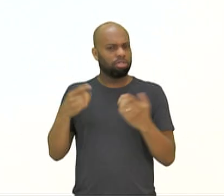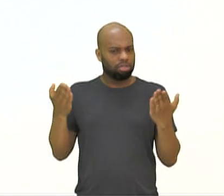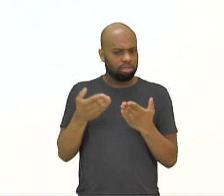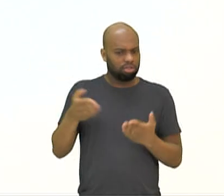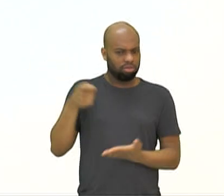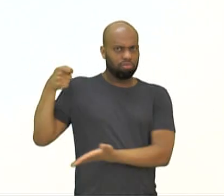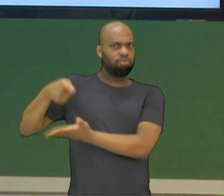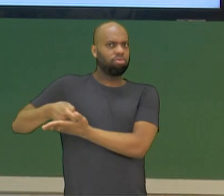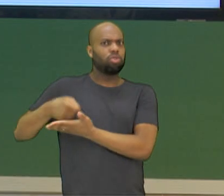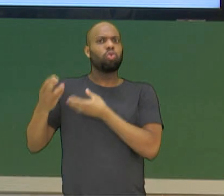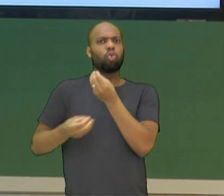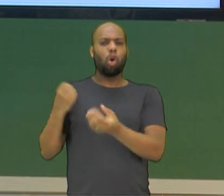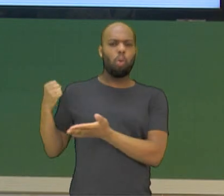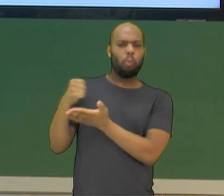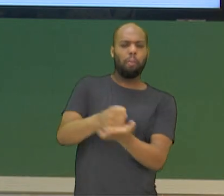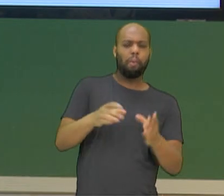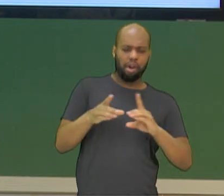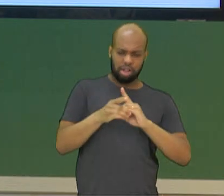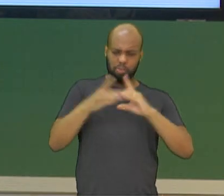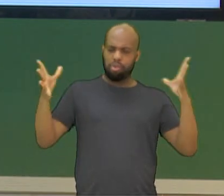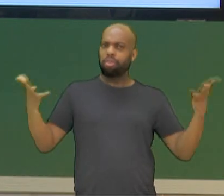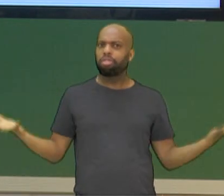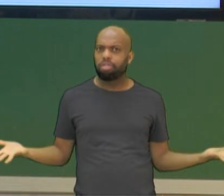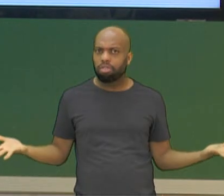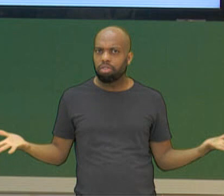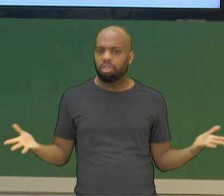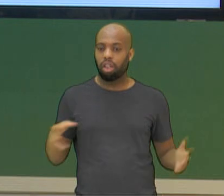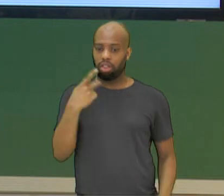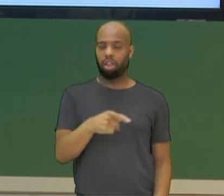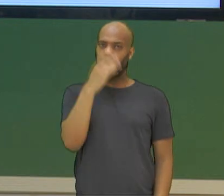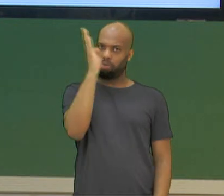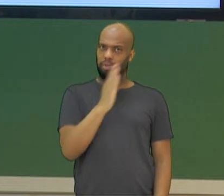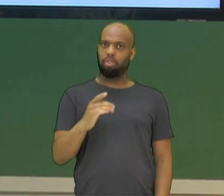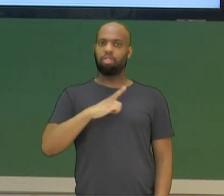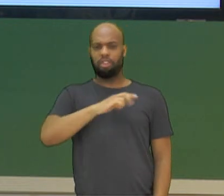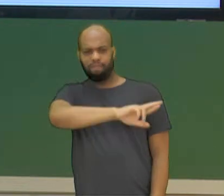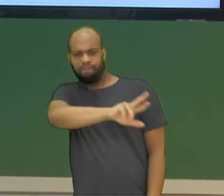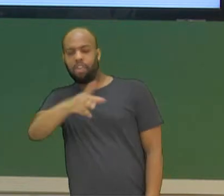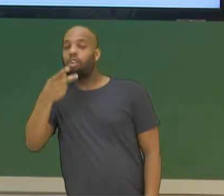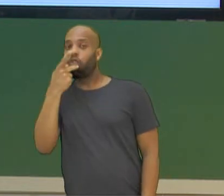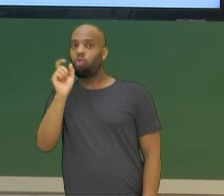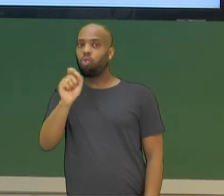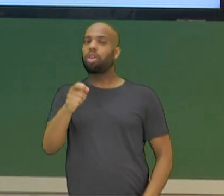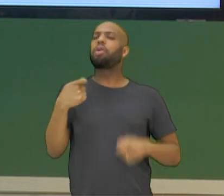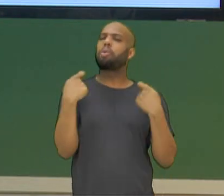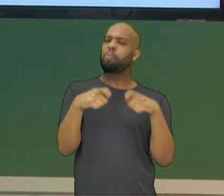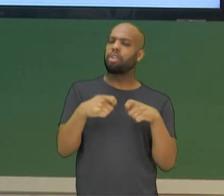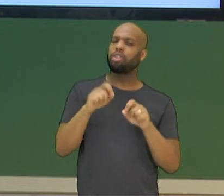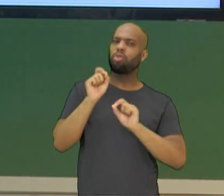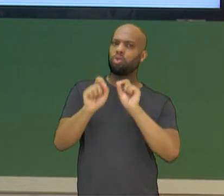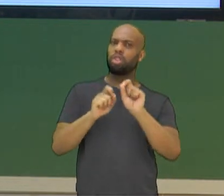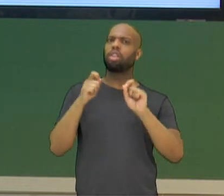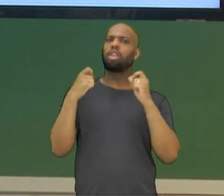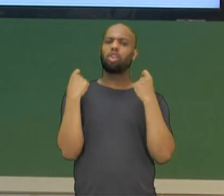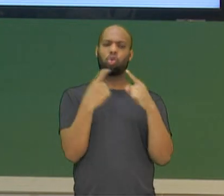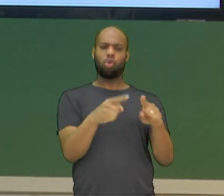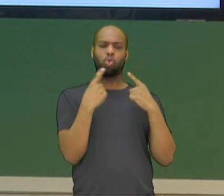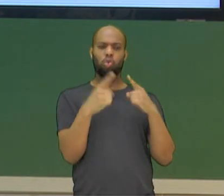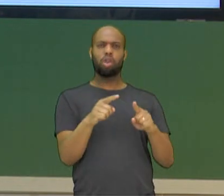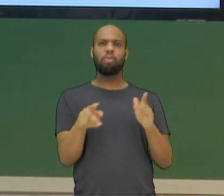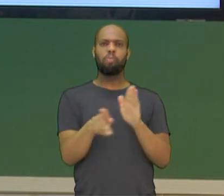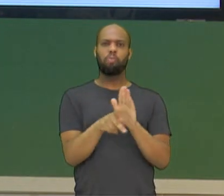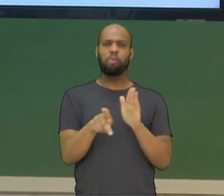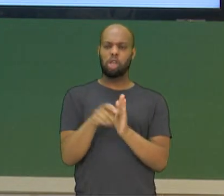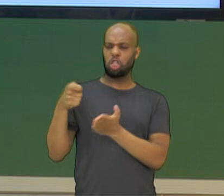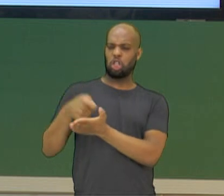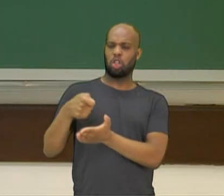ditador, apoiar democracias liberais. No Brasil, muitos passaram a dizer que era preciso combater também a ditadura